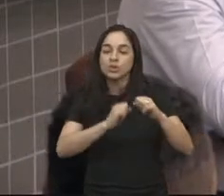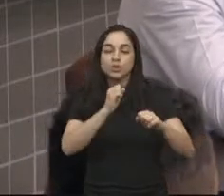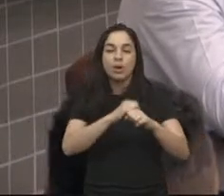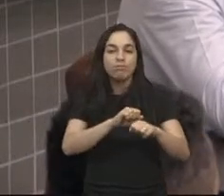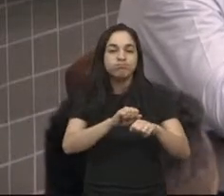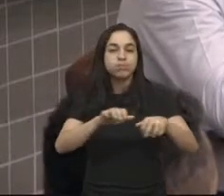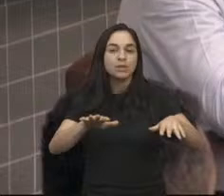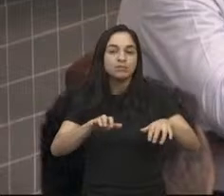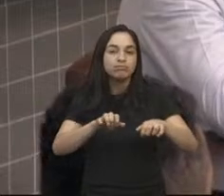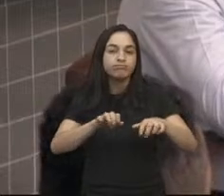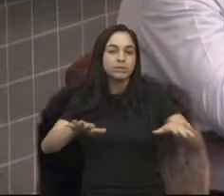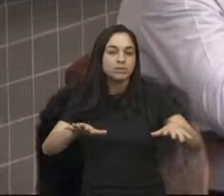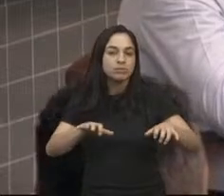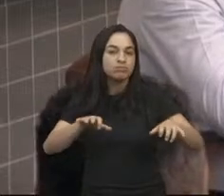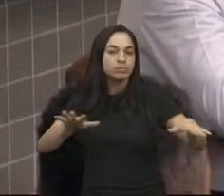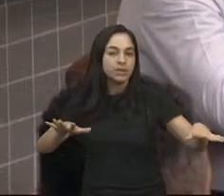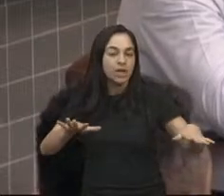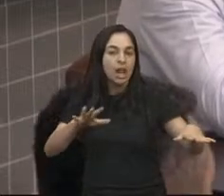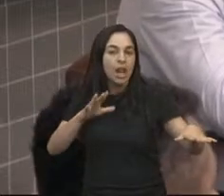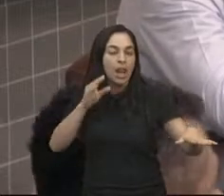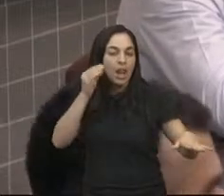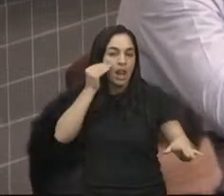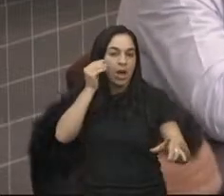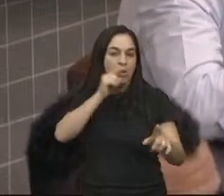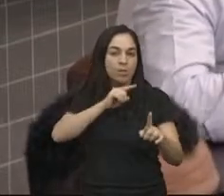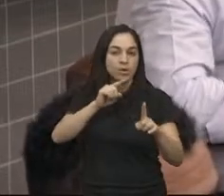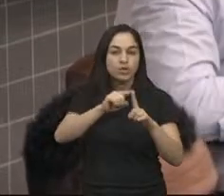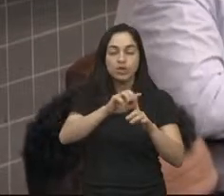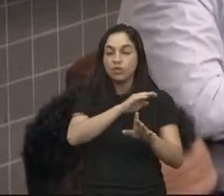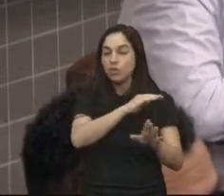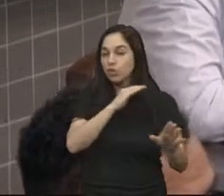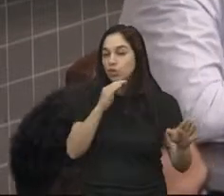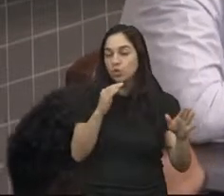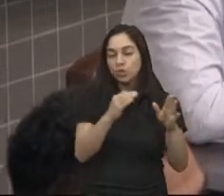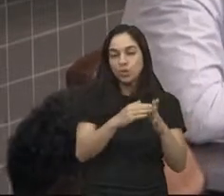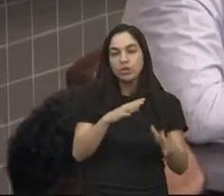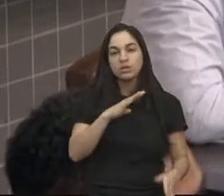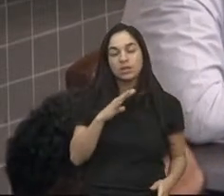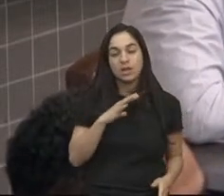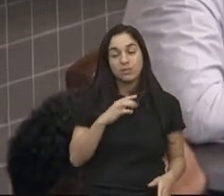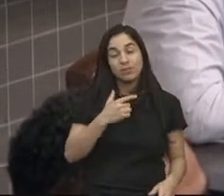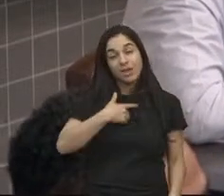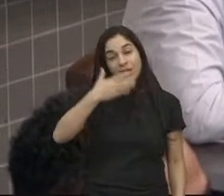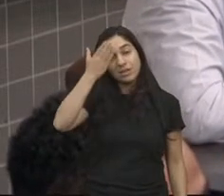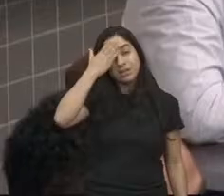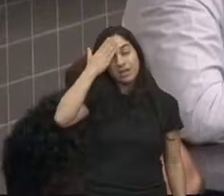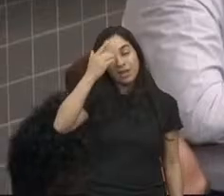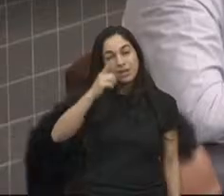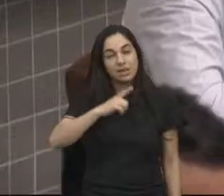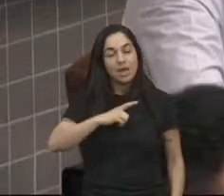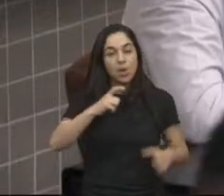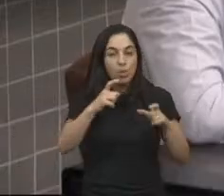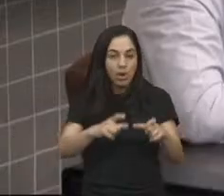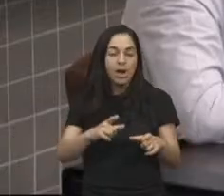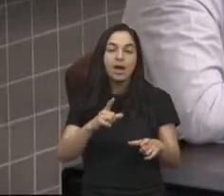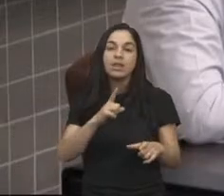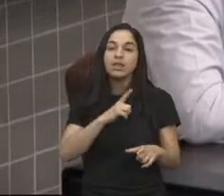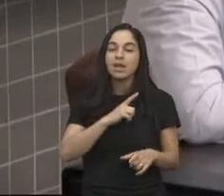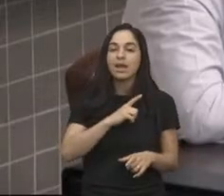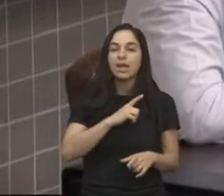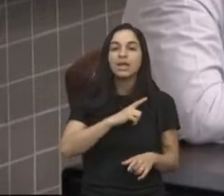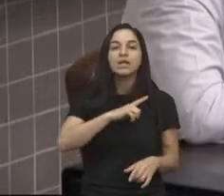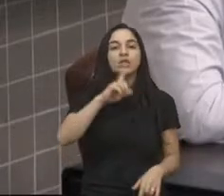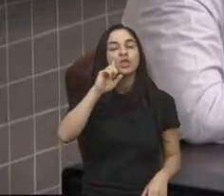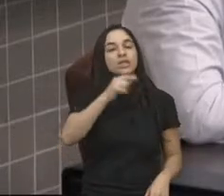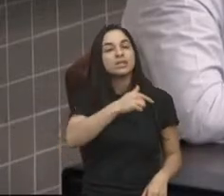atinja todo o município de Jacareí. Tá? Nesse momento, eu sei que algumas regiões já são contempladas dia de semanas,